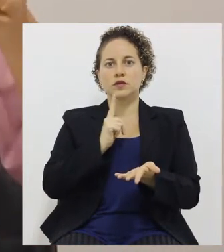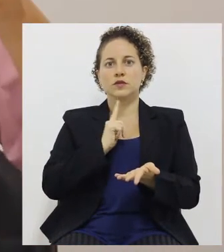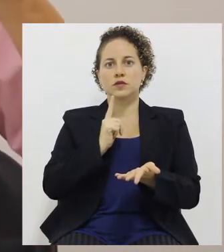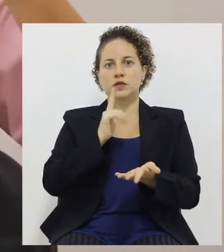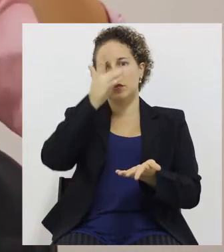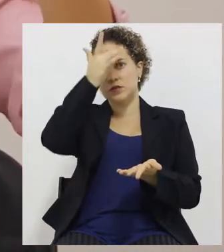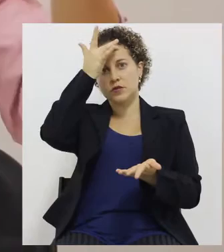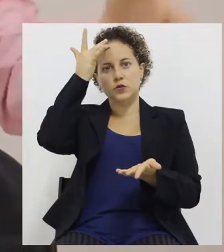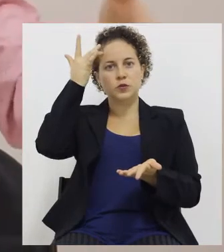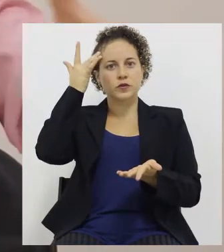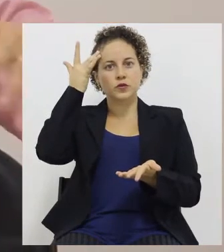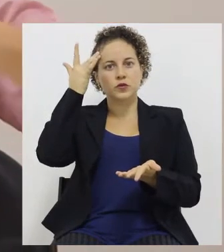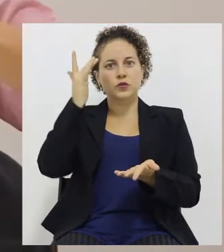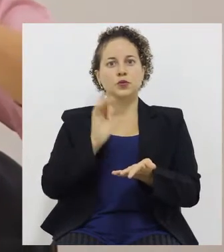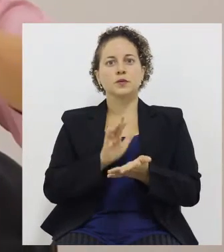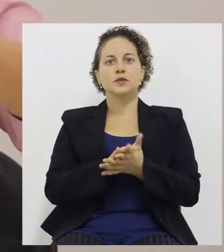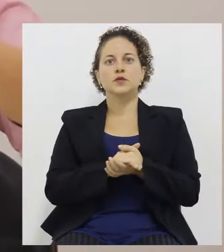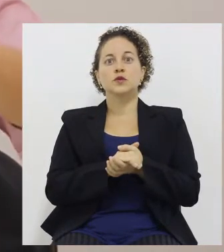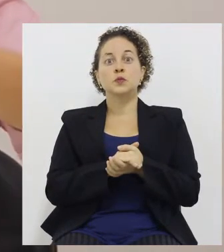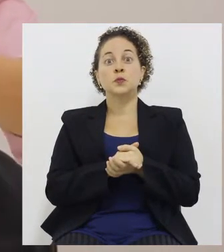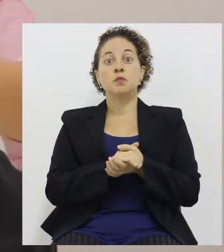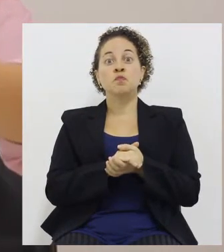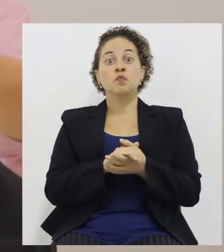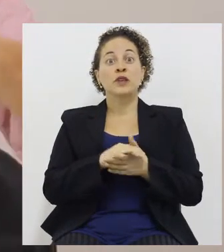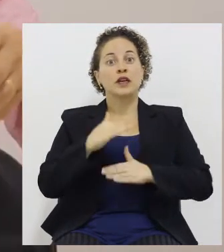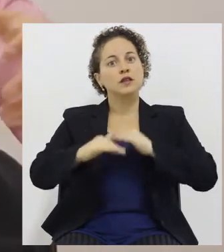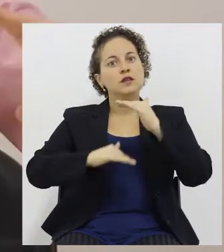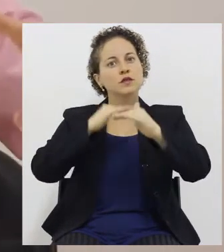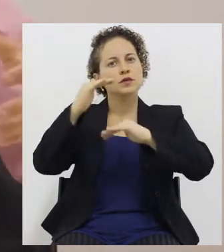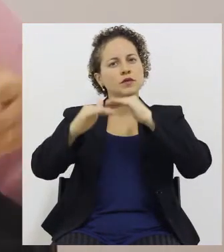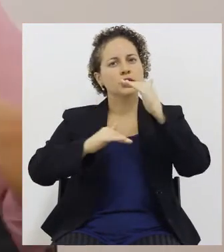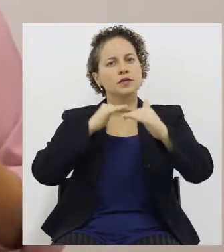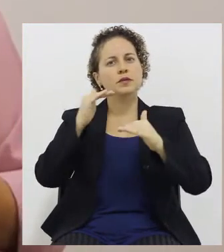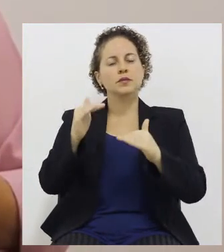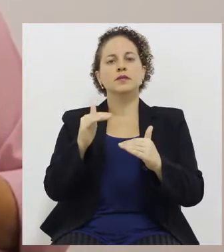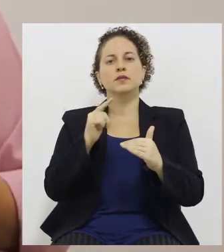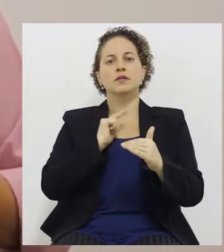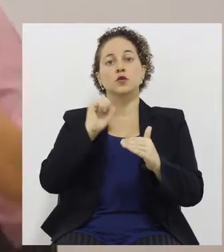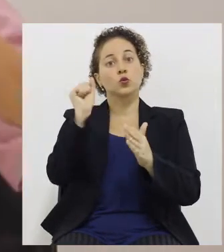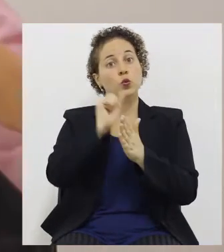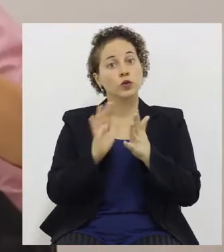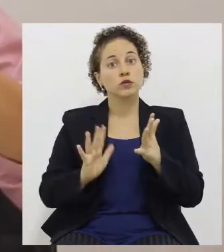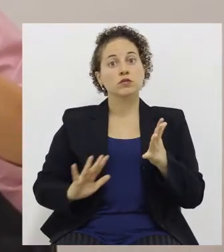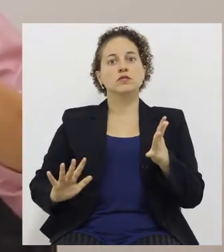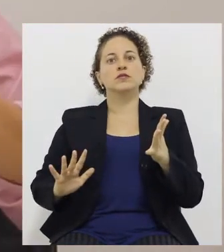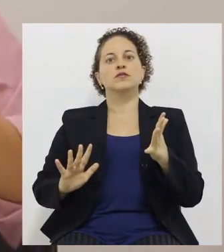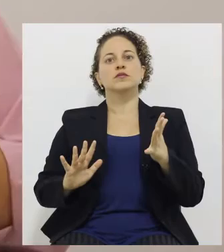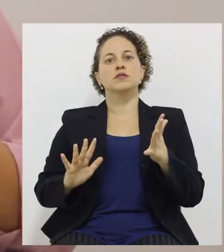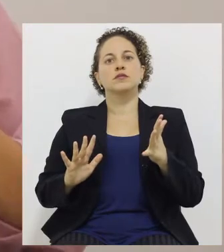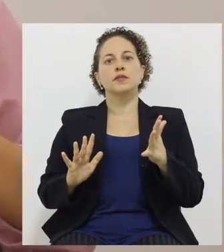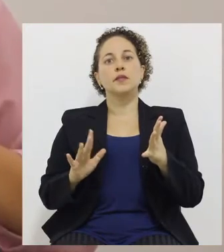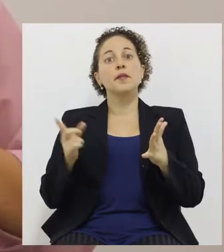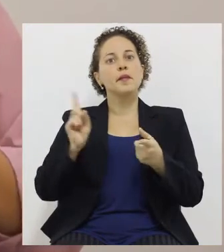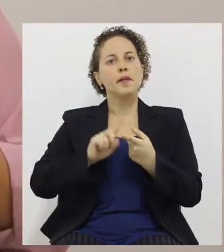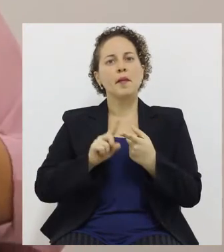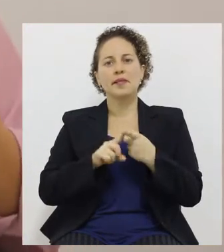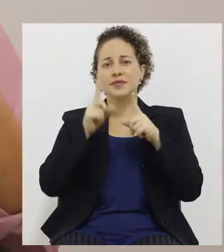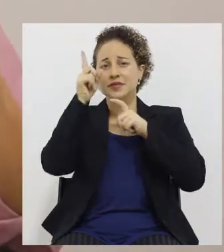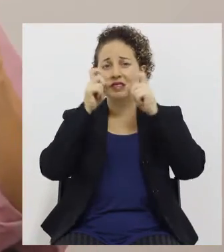indivíduo que coloca em xeque o bom desenvolvimento das atividades e ainda assim é aquele